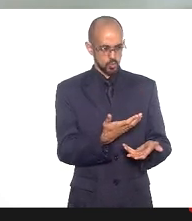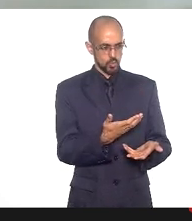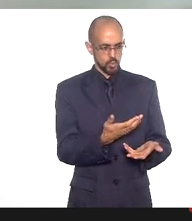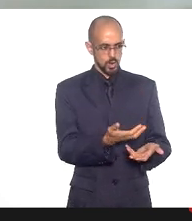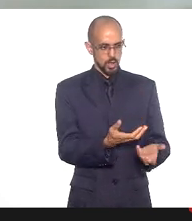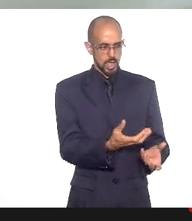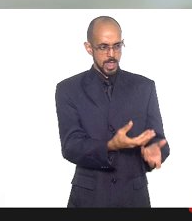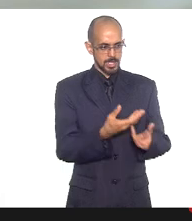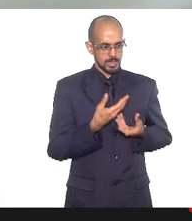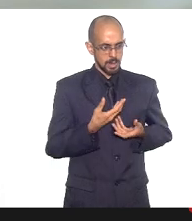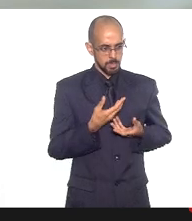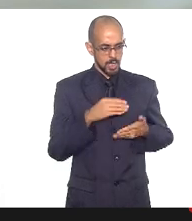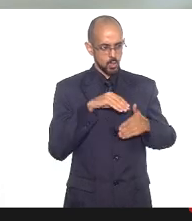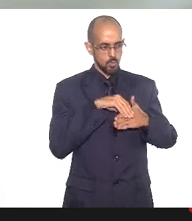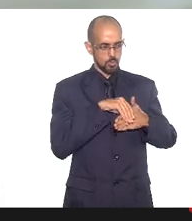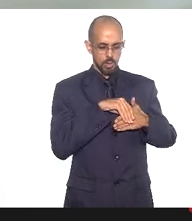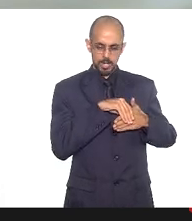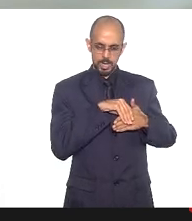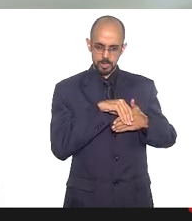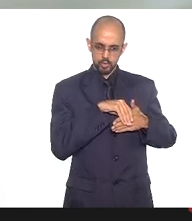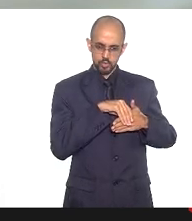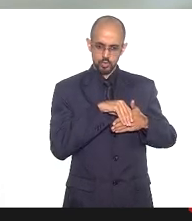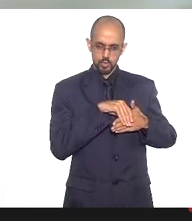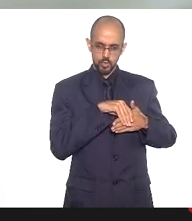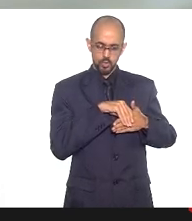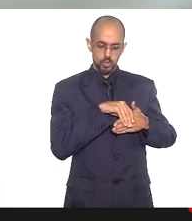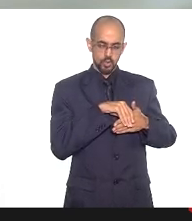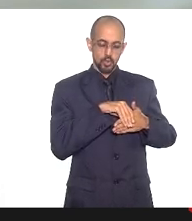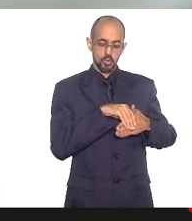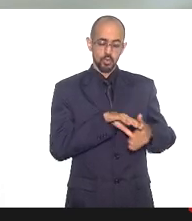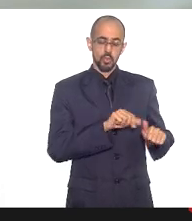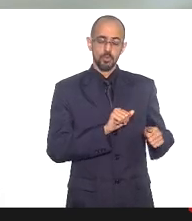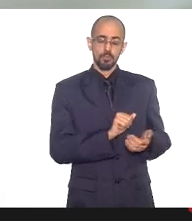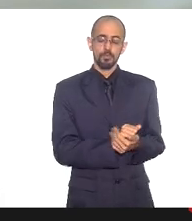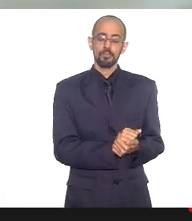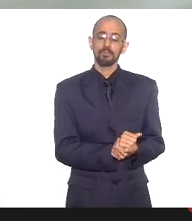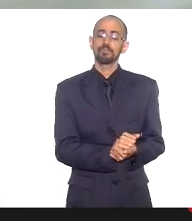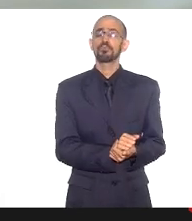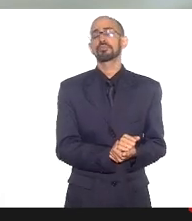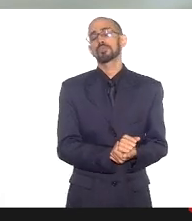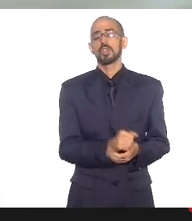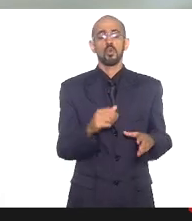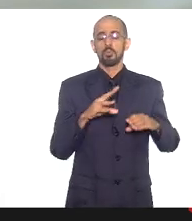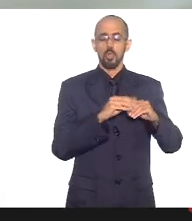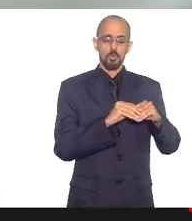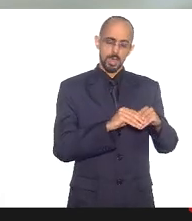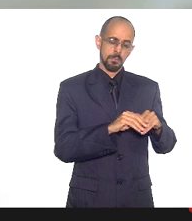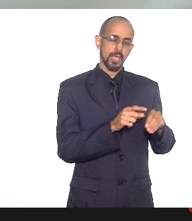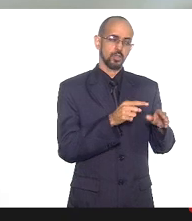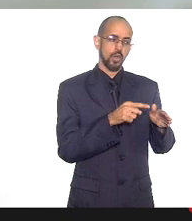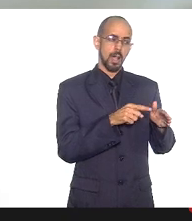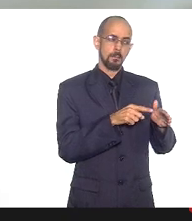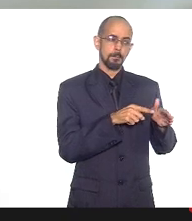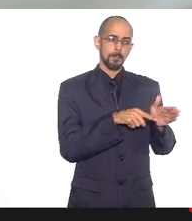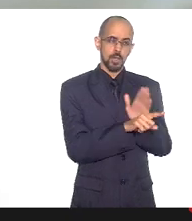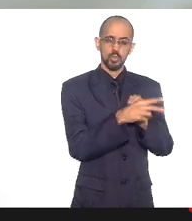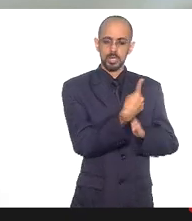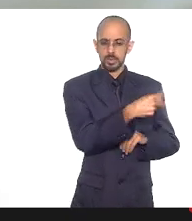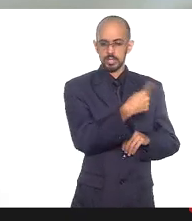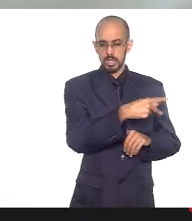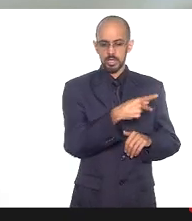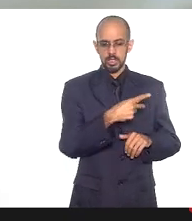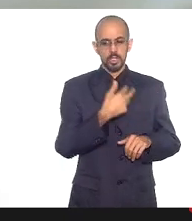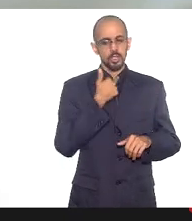em adendo, a pergunta do doutor Luiz Cláudio, e eu não posso sair do âmbito do Estado